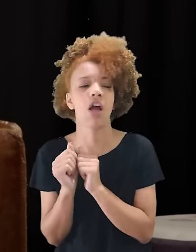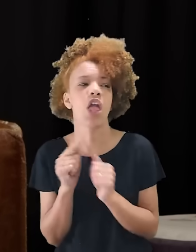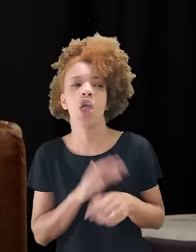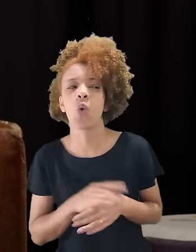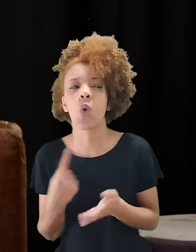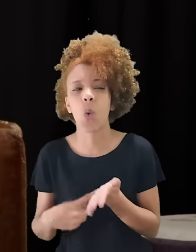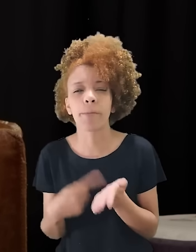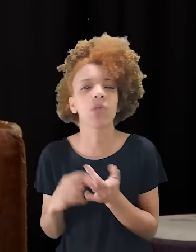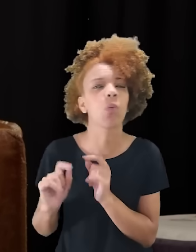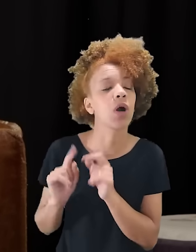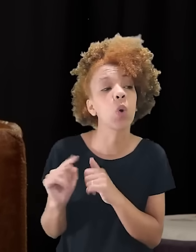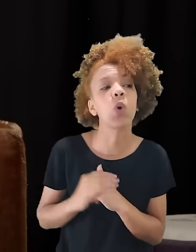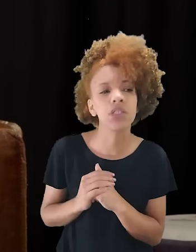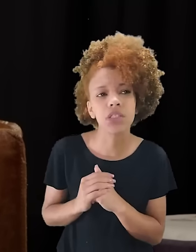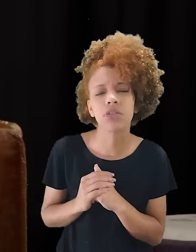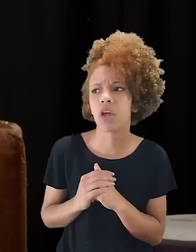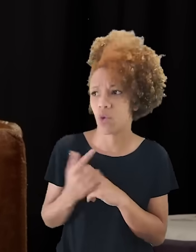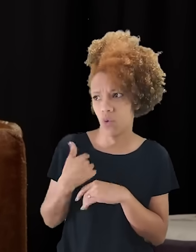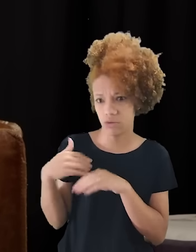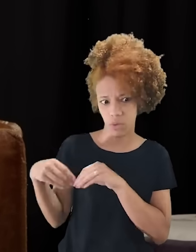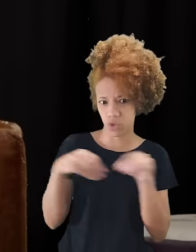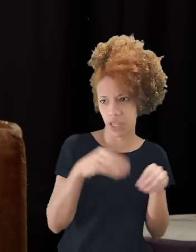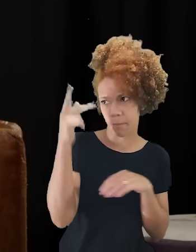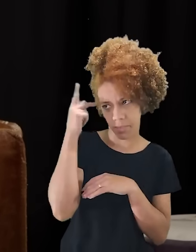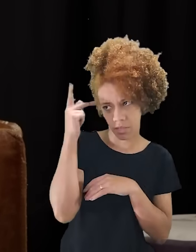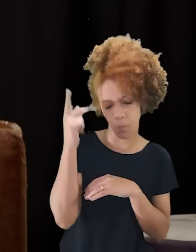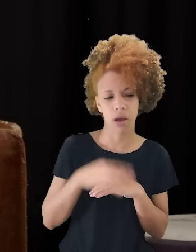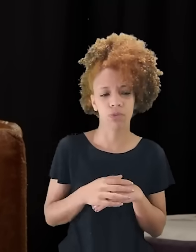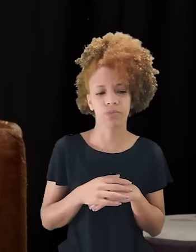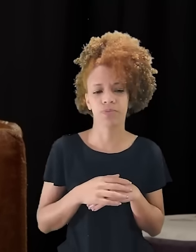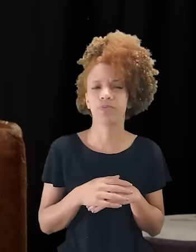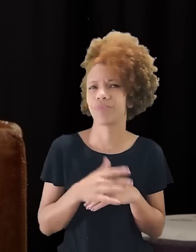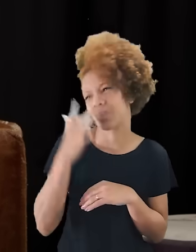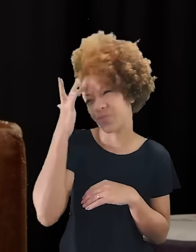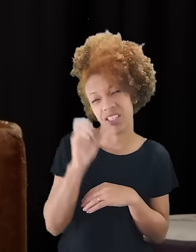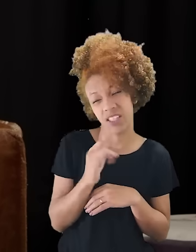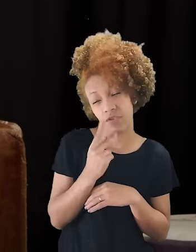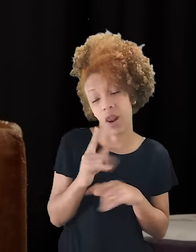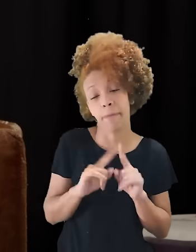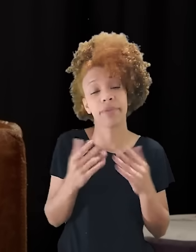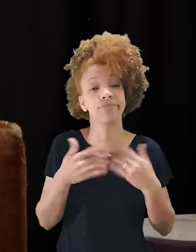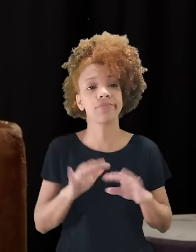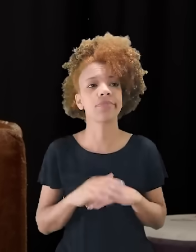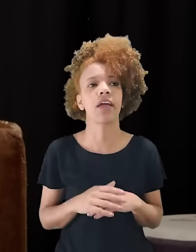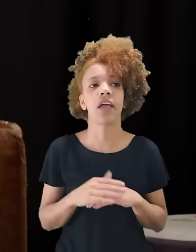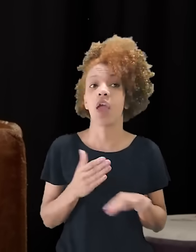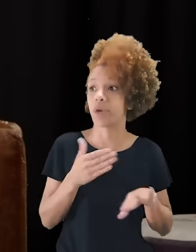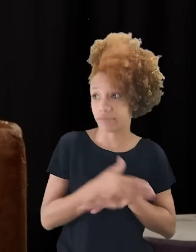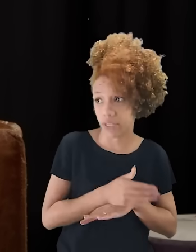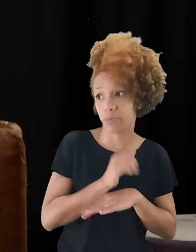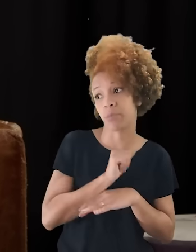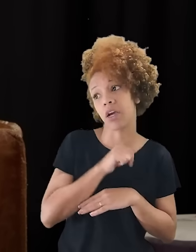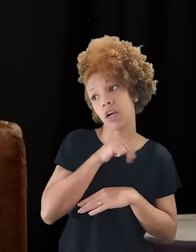tal eu te arrumo tal coisa quando eu mudei para São Paulo uma história que ninguém sabe também nem sei se devia falar mas vou falar eu entrei